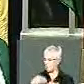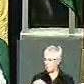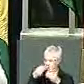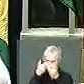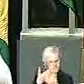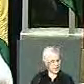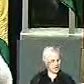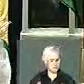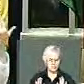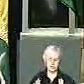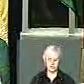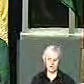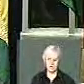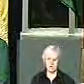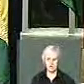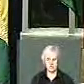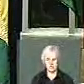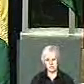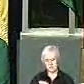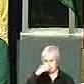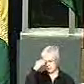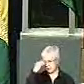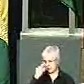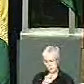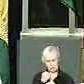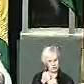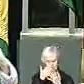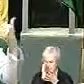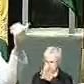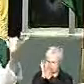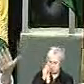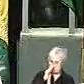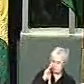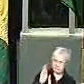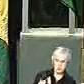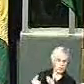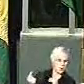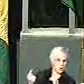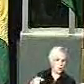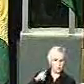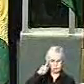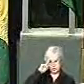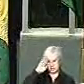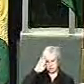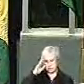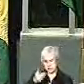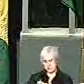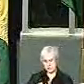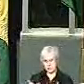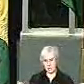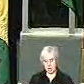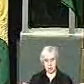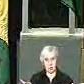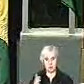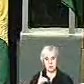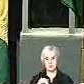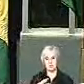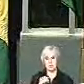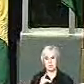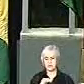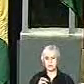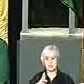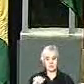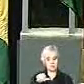à indignação das sociedades contra o que elas já significaram. A democracia, ao contrário,